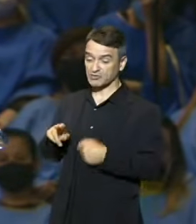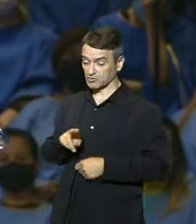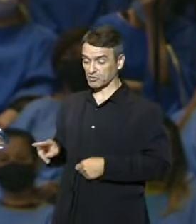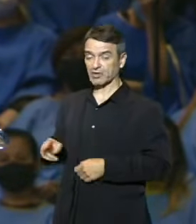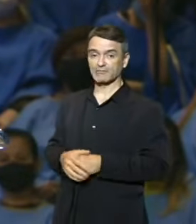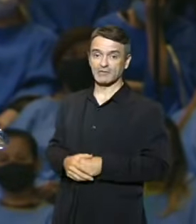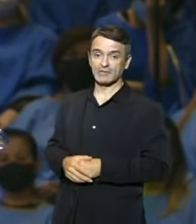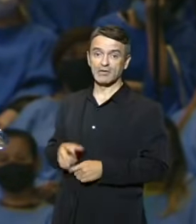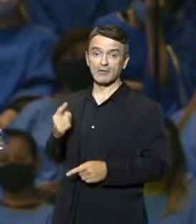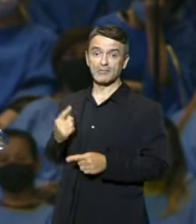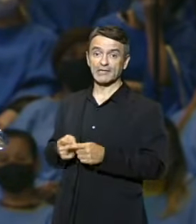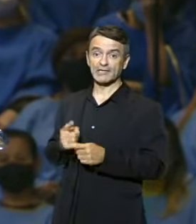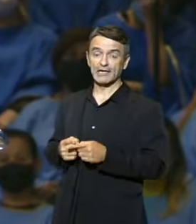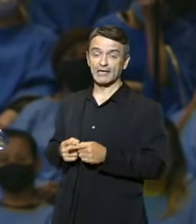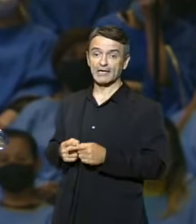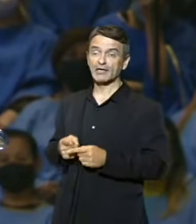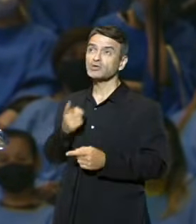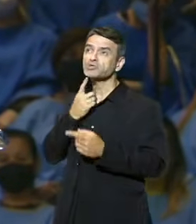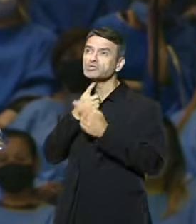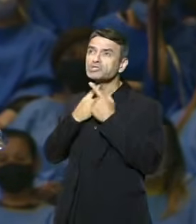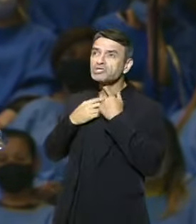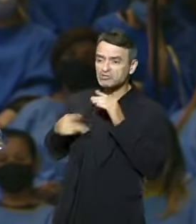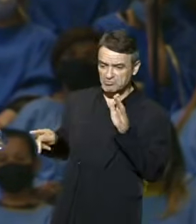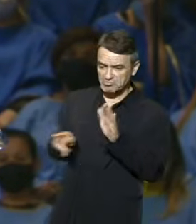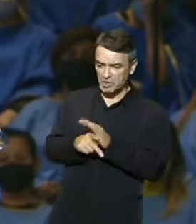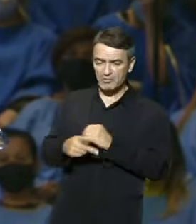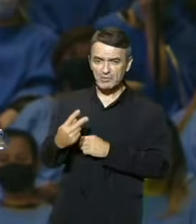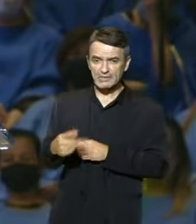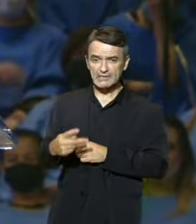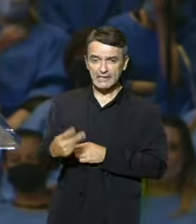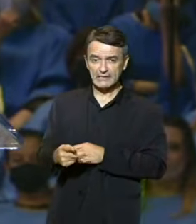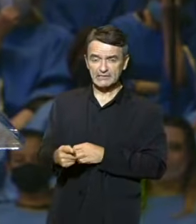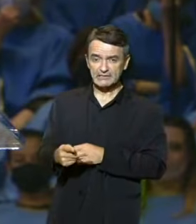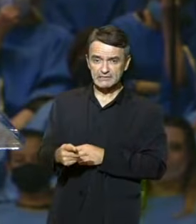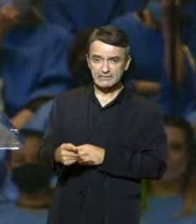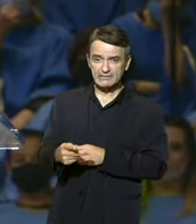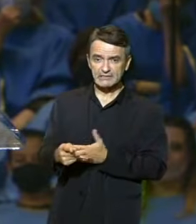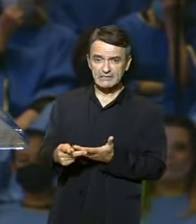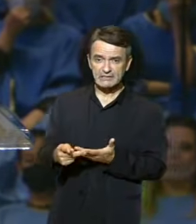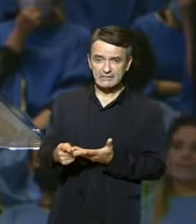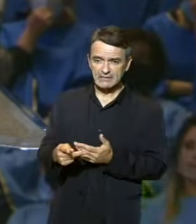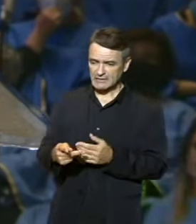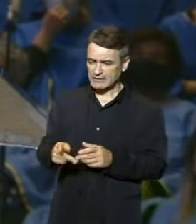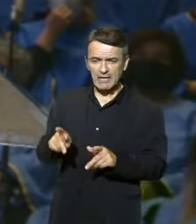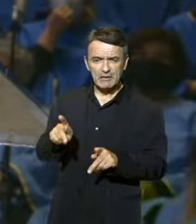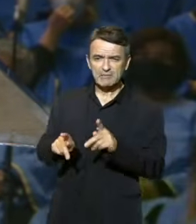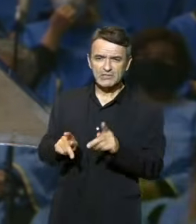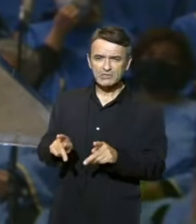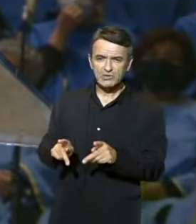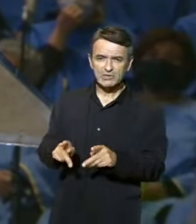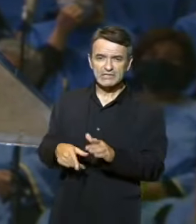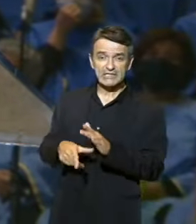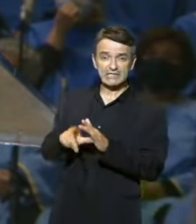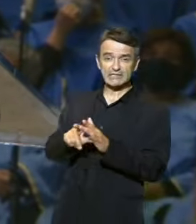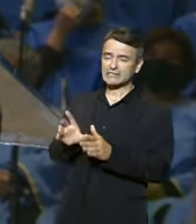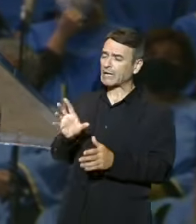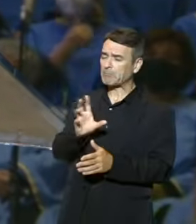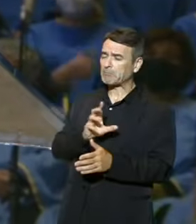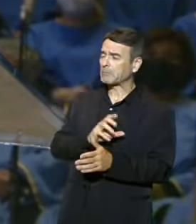Porque os desejos do coração daquela gente que era amada por Deus, mas que